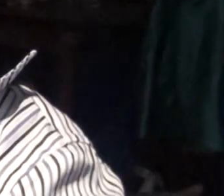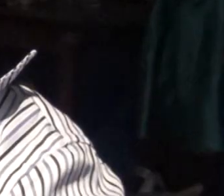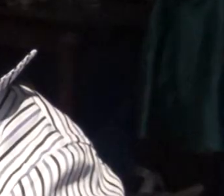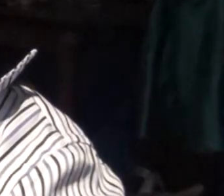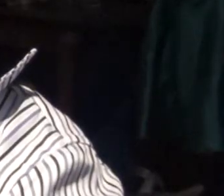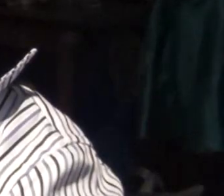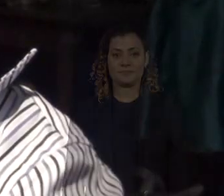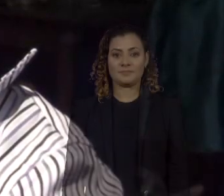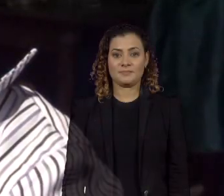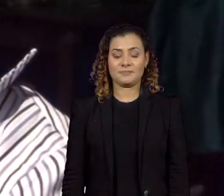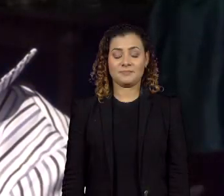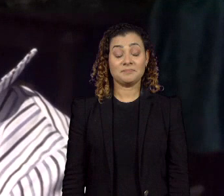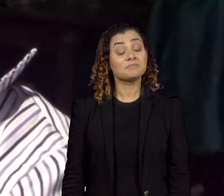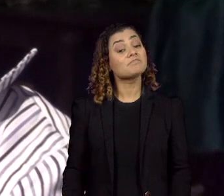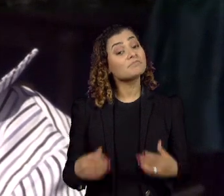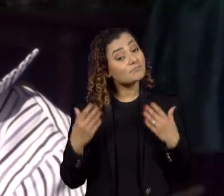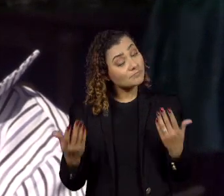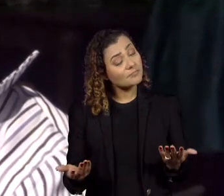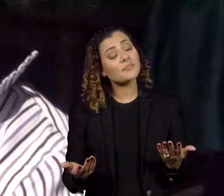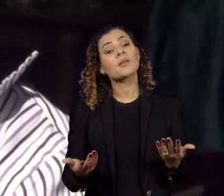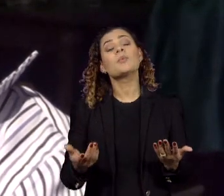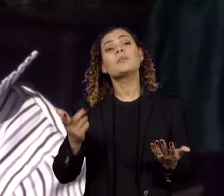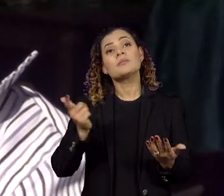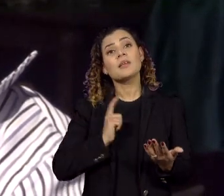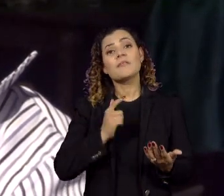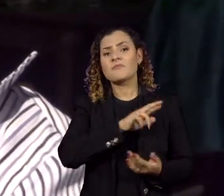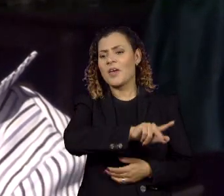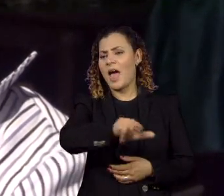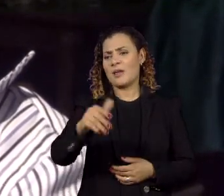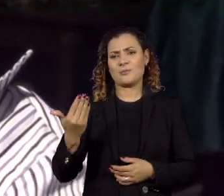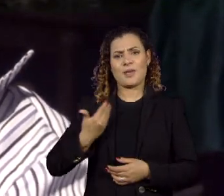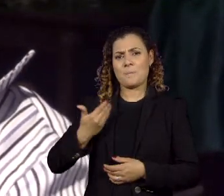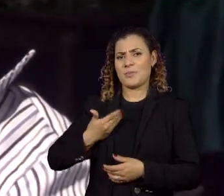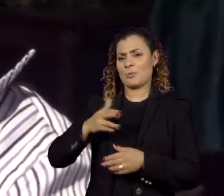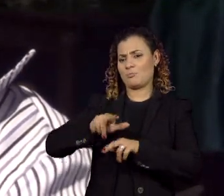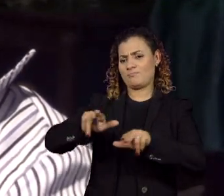E aí vários amigos